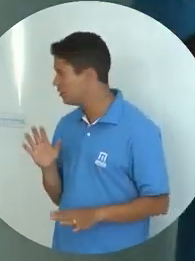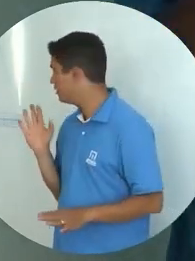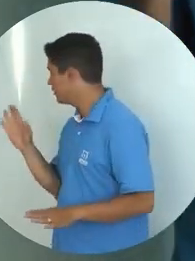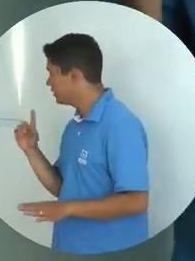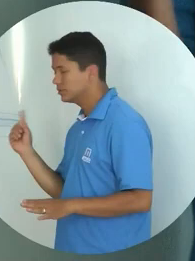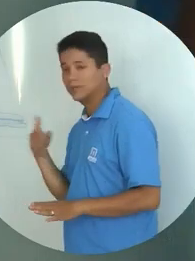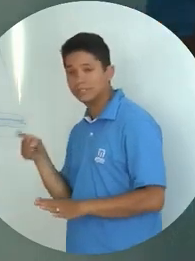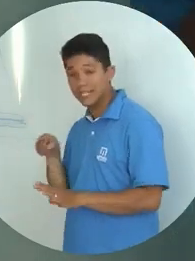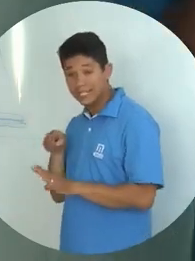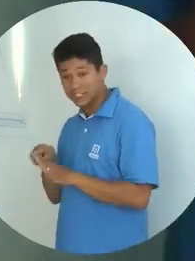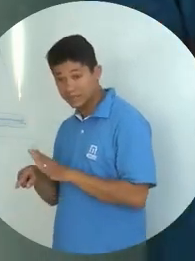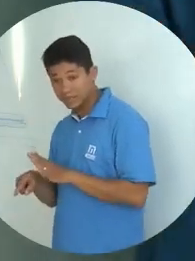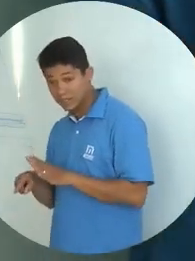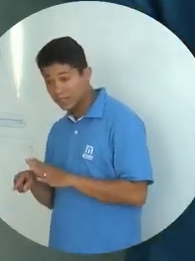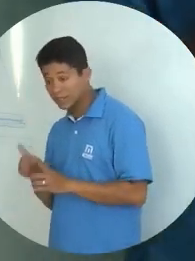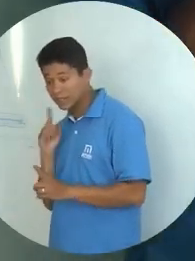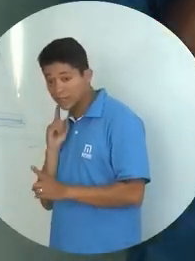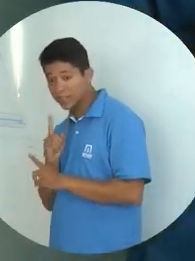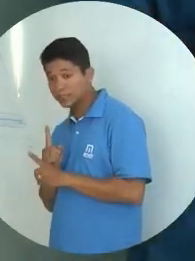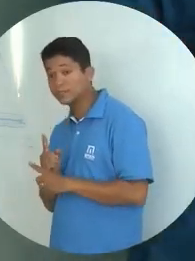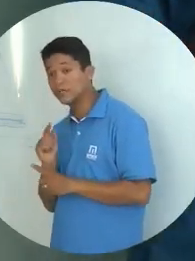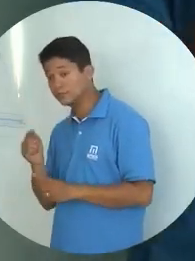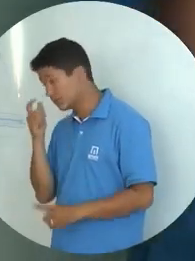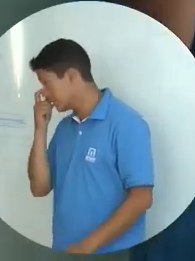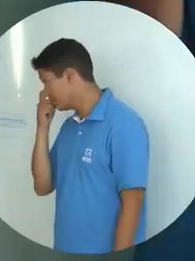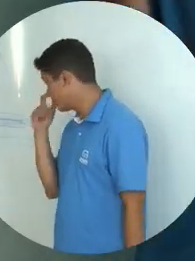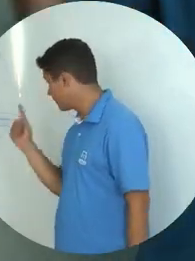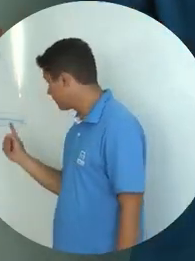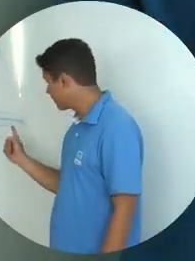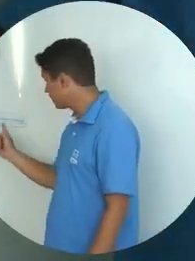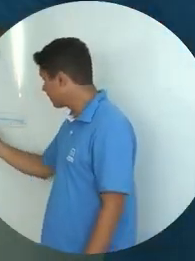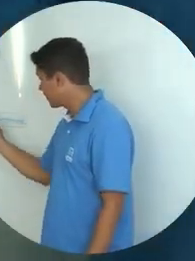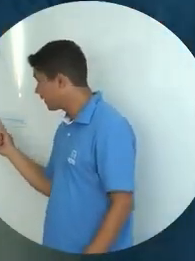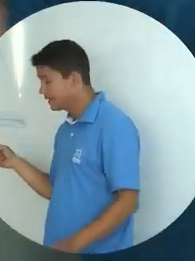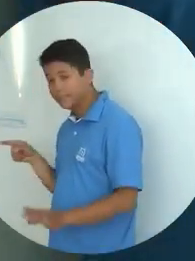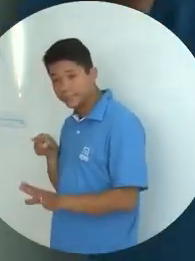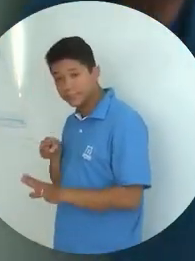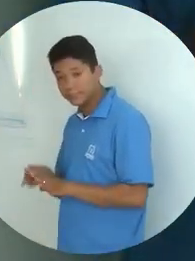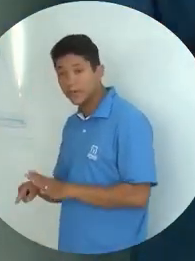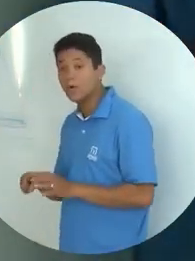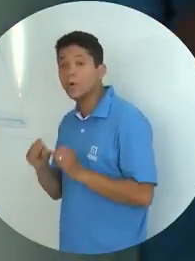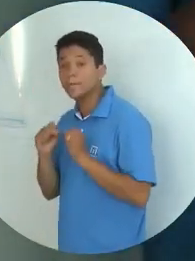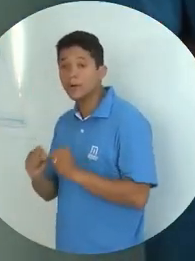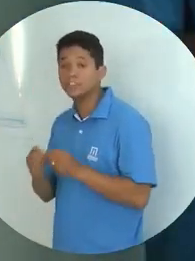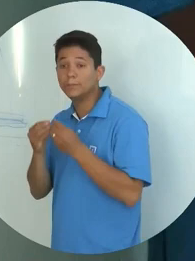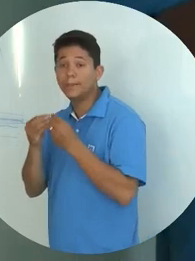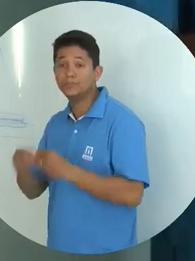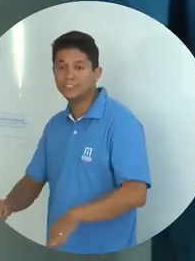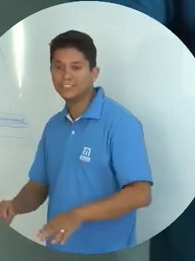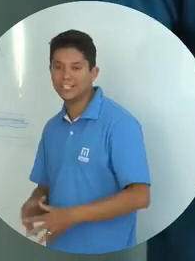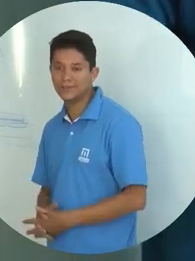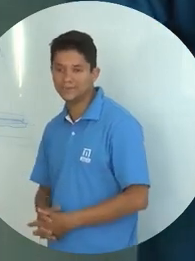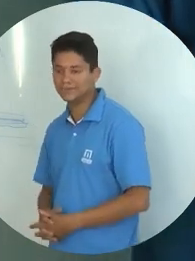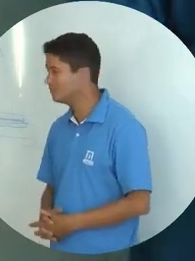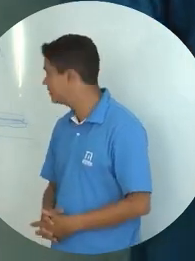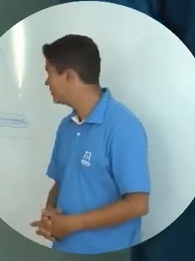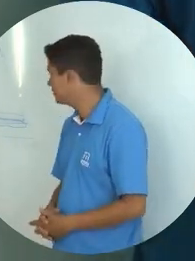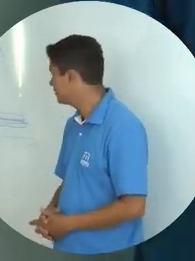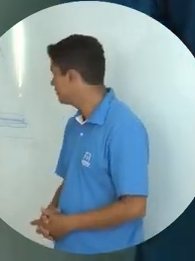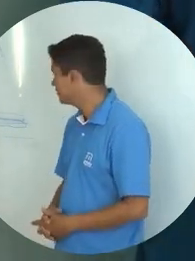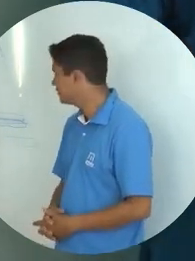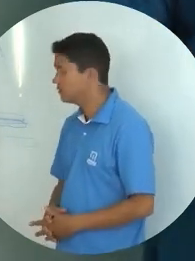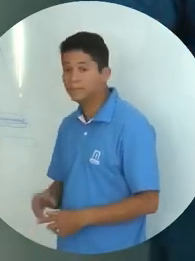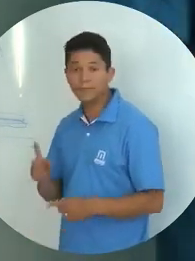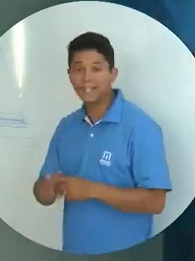região aqui, essa injeção poderia ser prejudicial, porque ela poderia, de certa